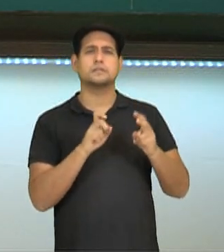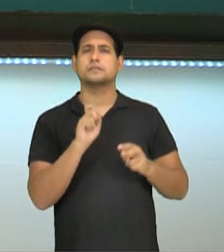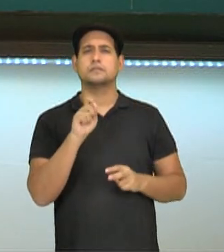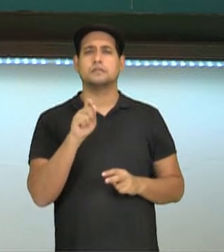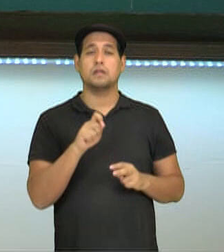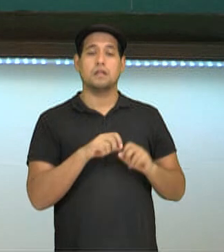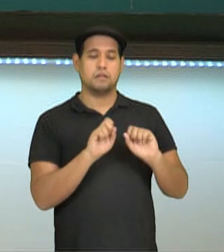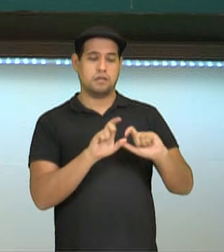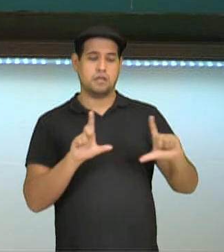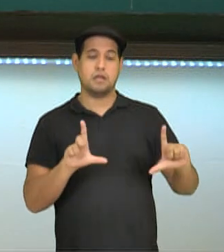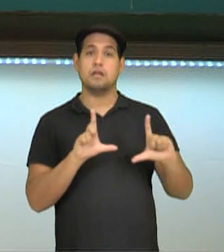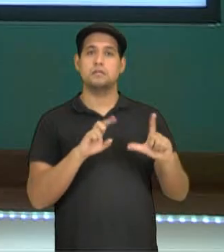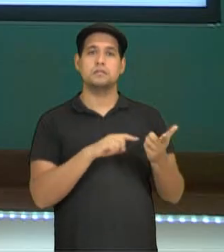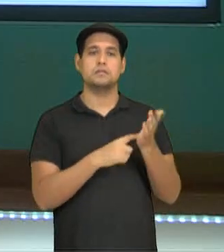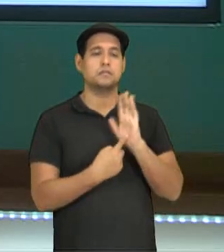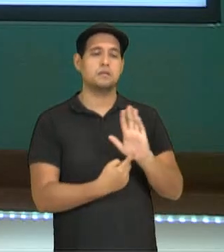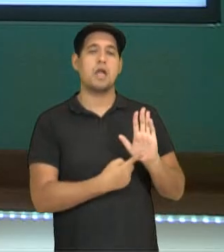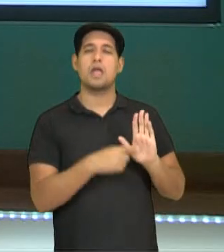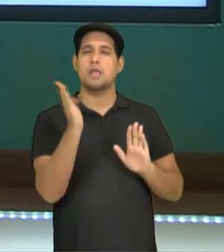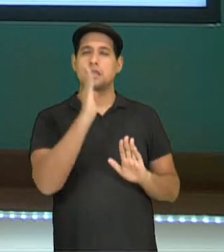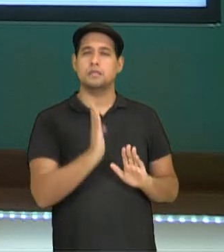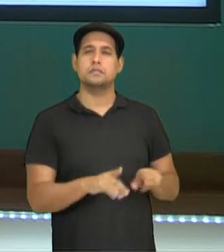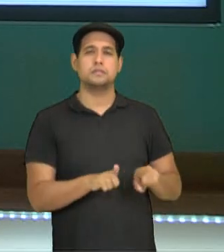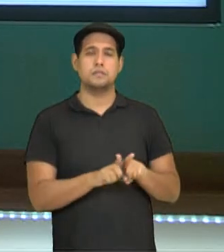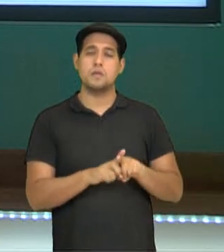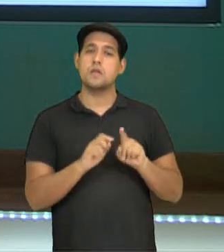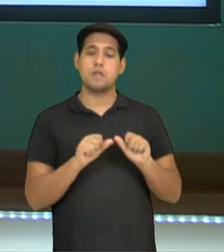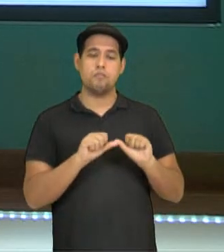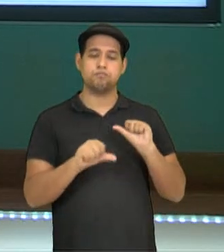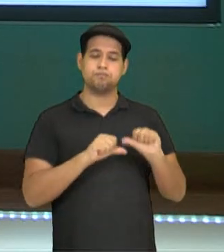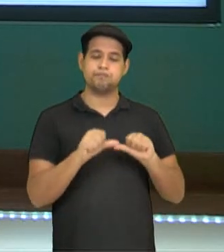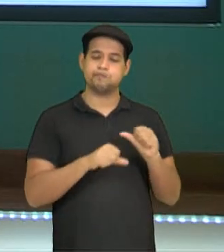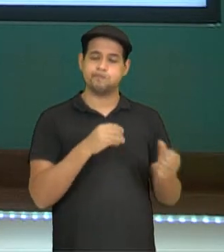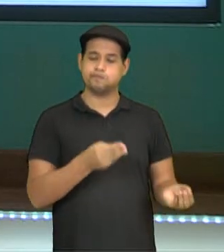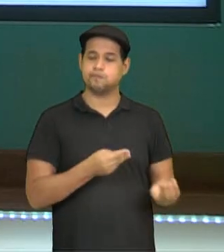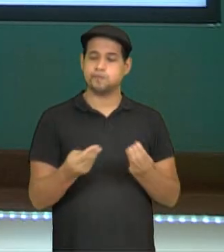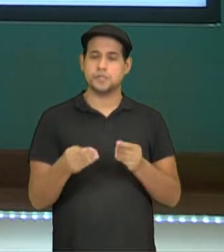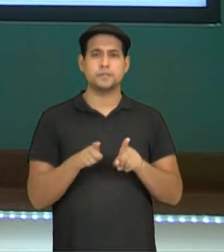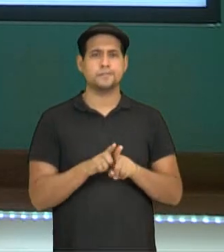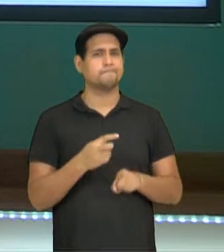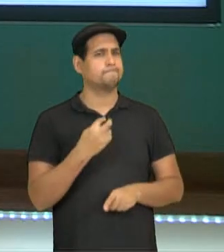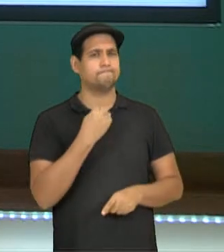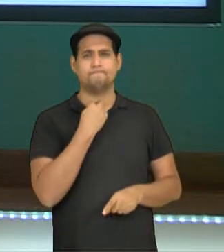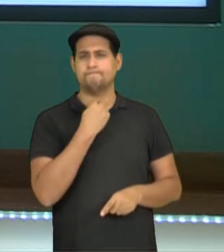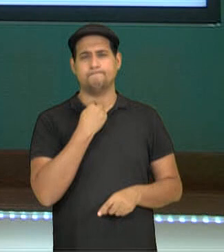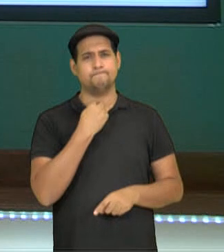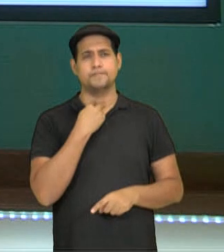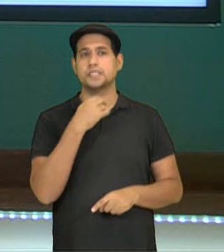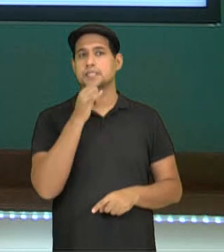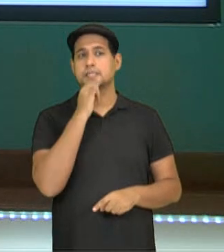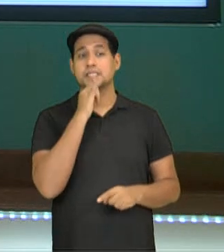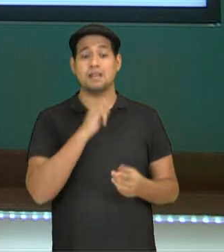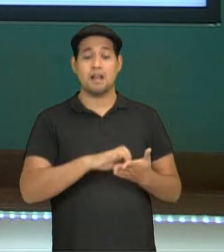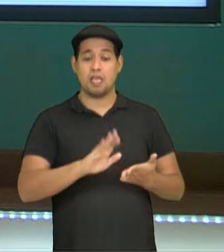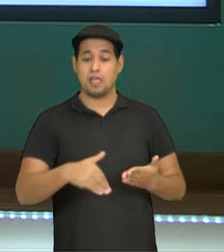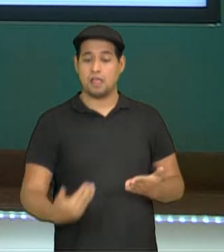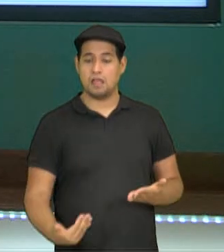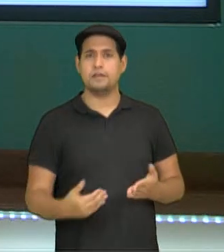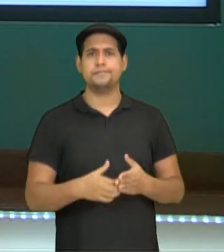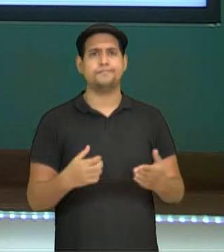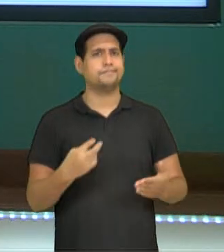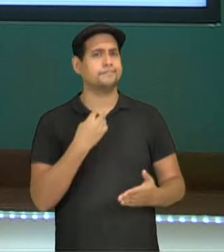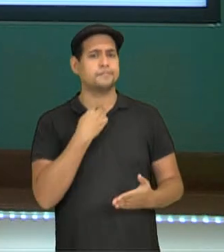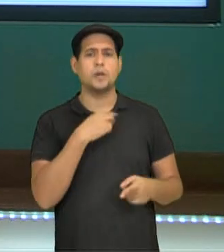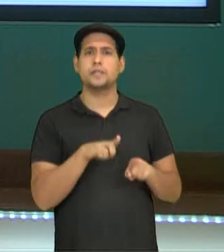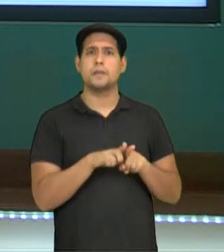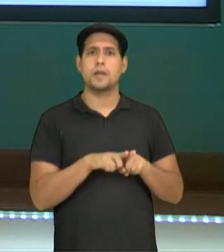verificar na imagem, eles estão passando, a equipe brasileira está passando o bastão ali e não pode, além de não deixar cair o bastão, eles não